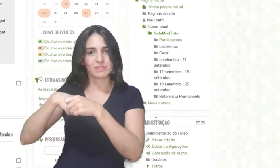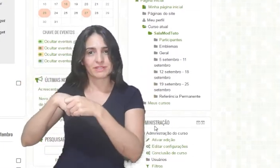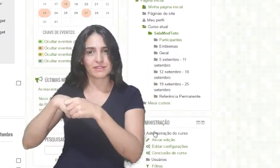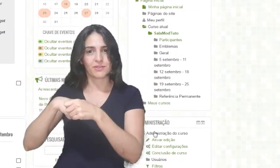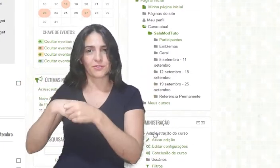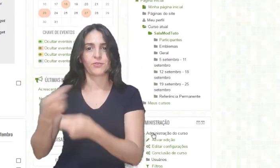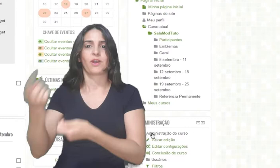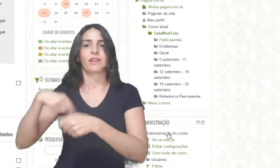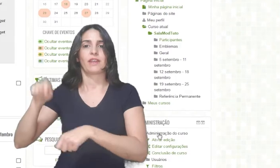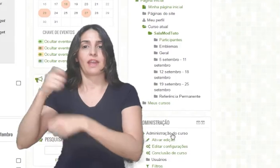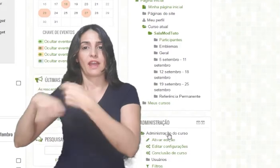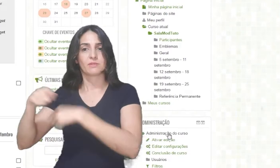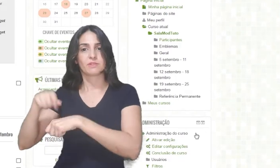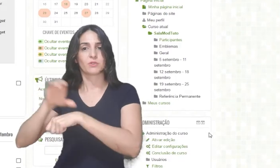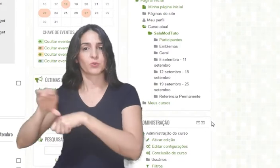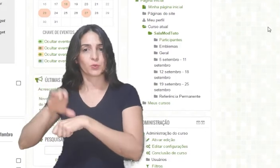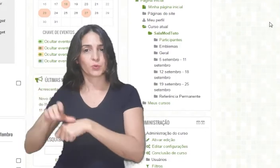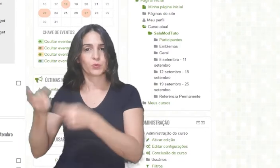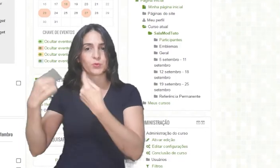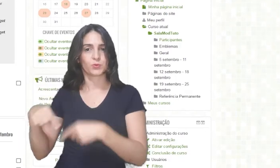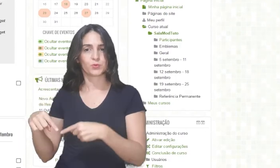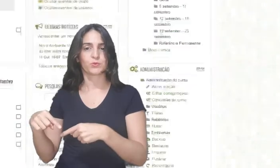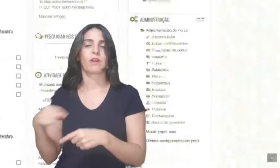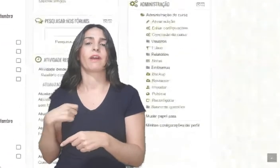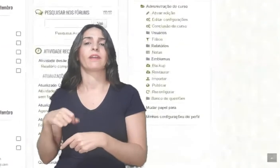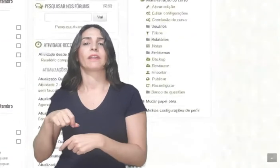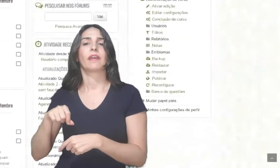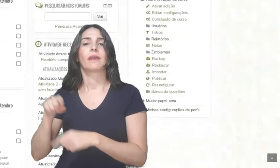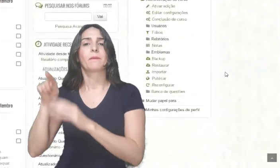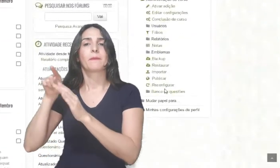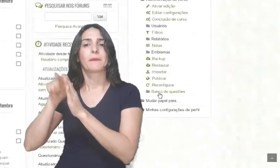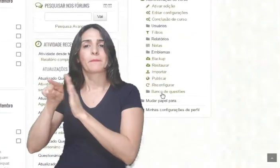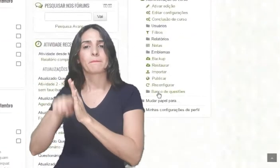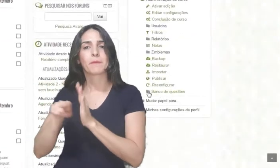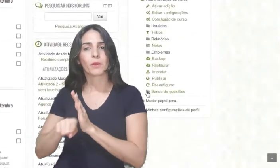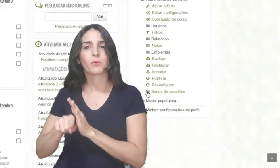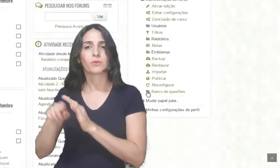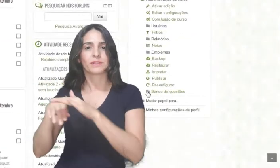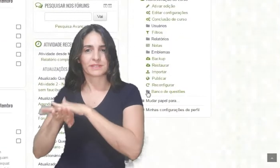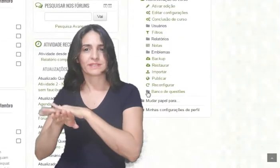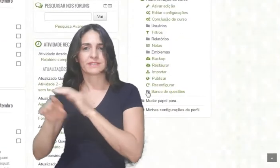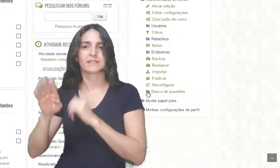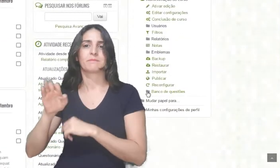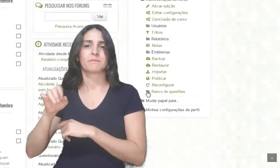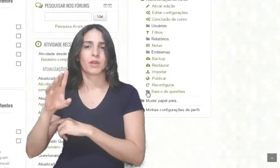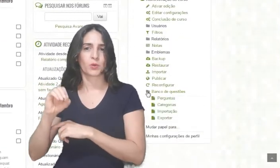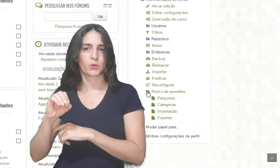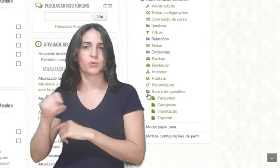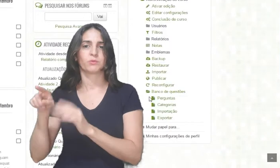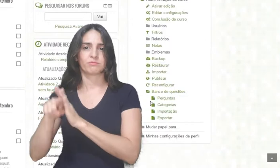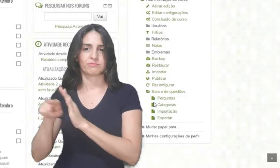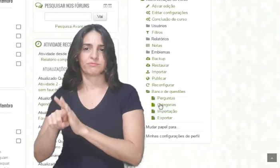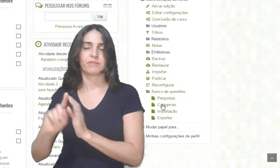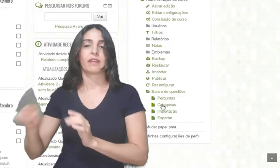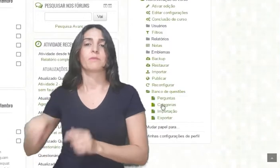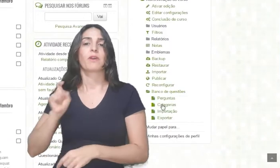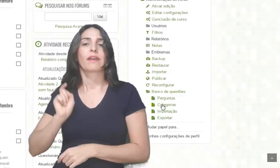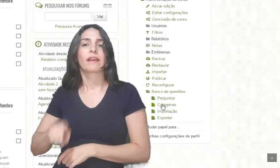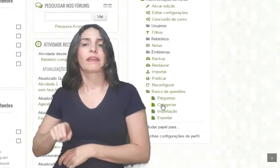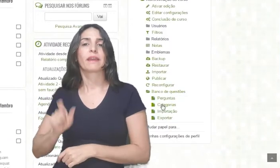vai no bloco administração administração do curso e em banco de questões clique